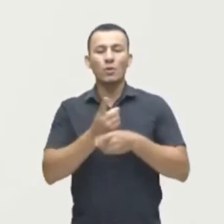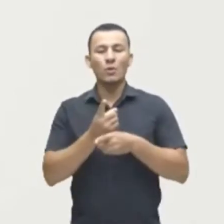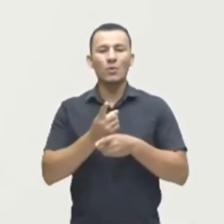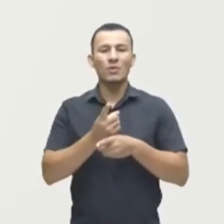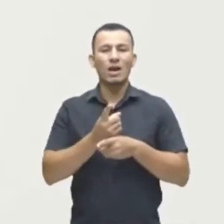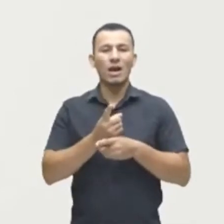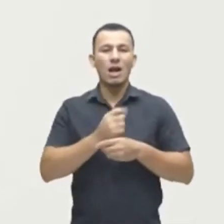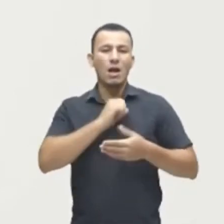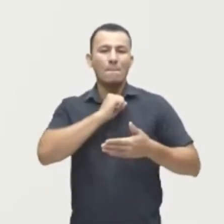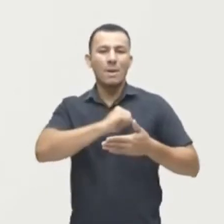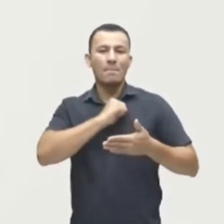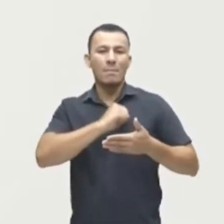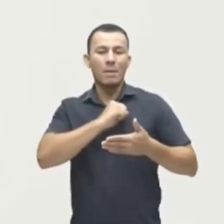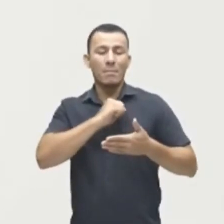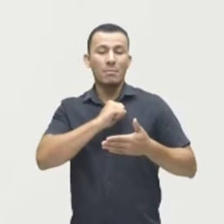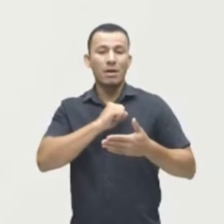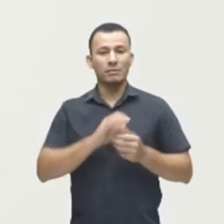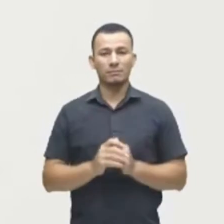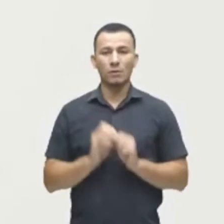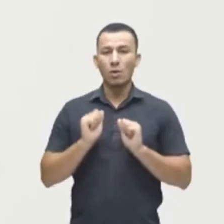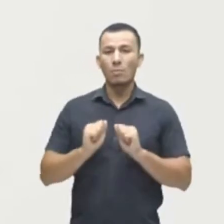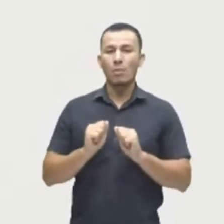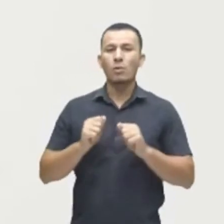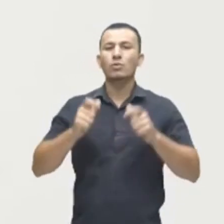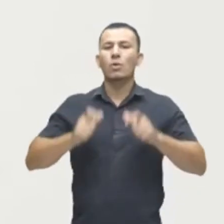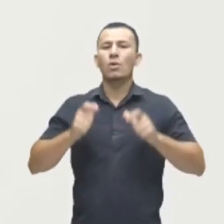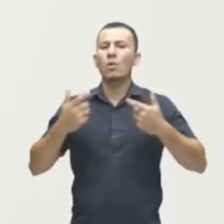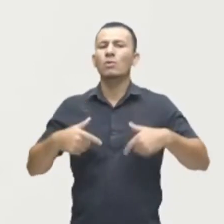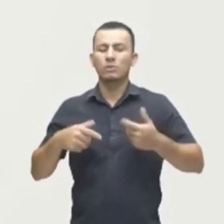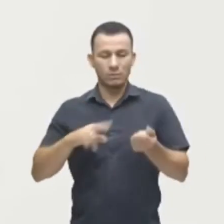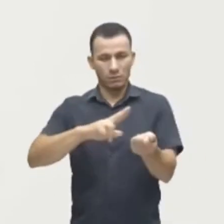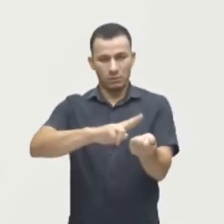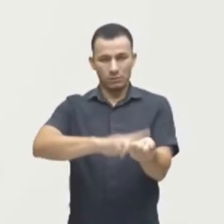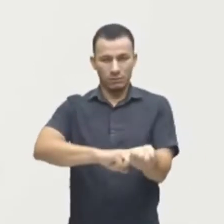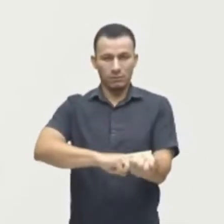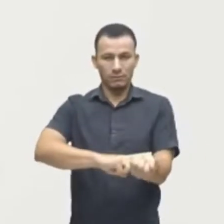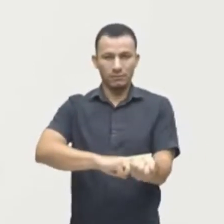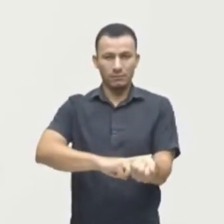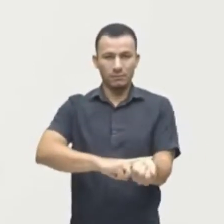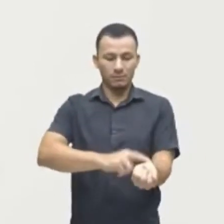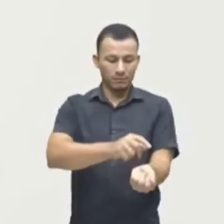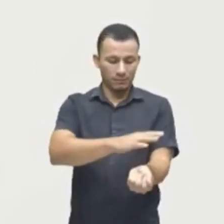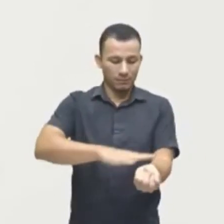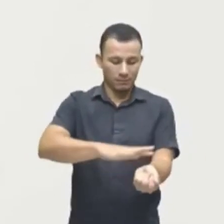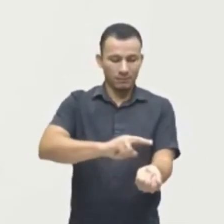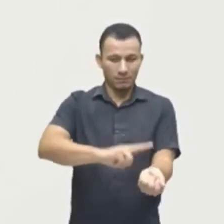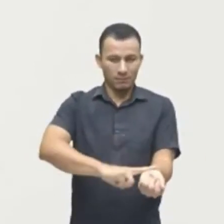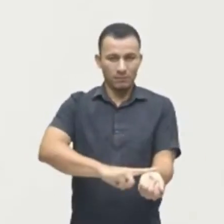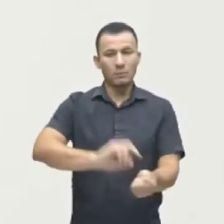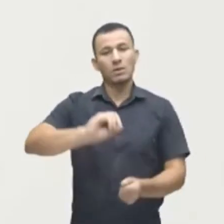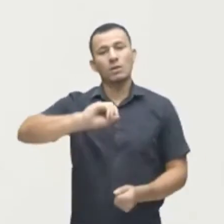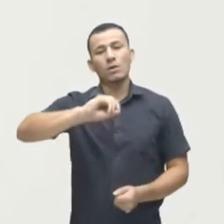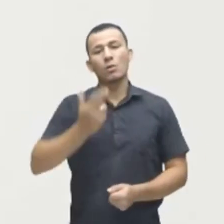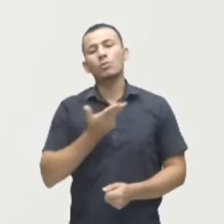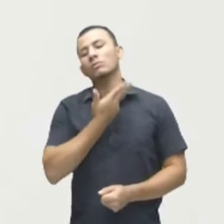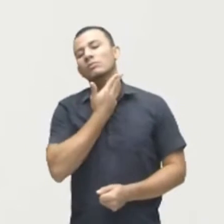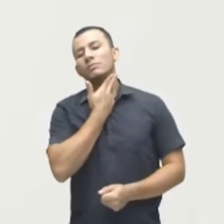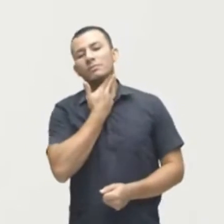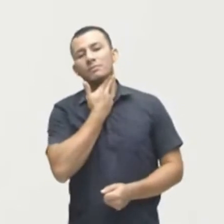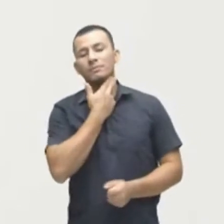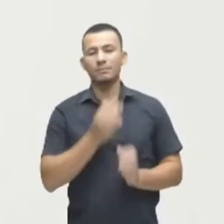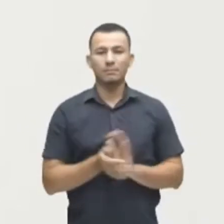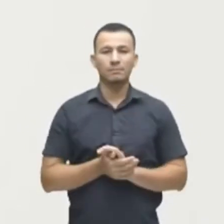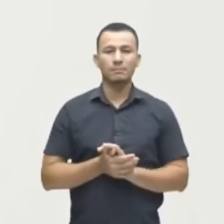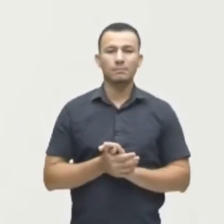no nosso pulso, né? No nosso pulso, pode ser no braço aqui, próximo ao pulso, ou no pescoço. Verificar se os